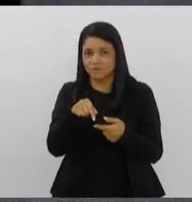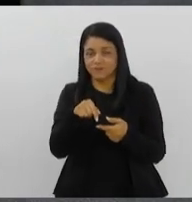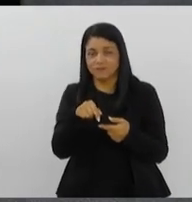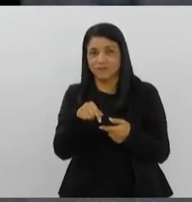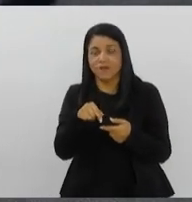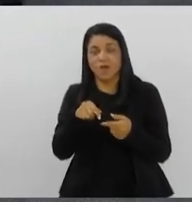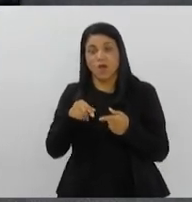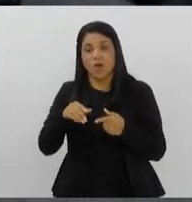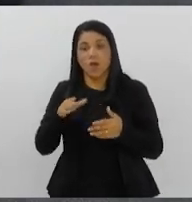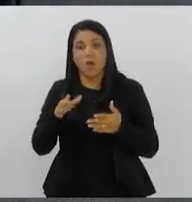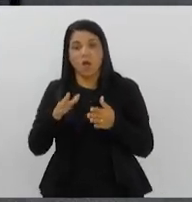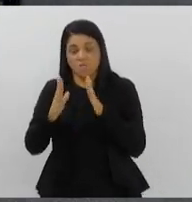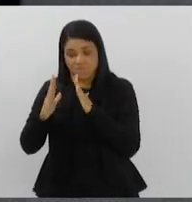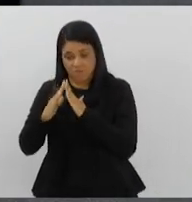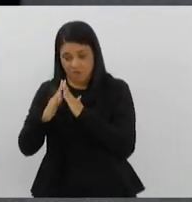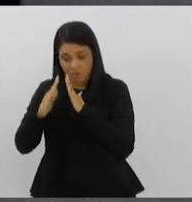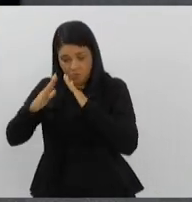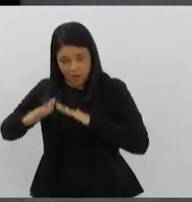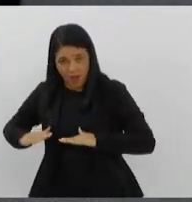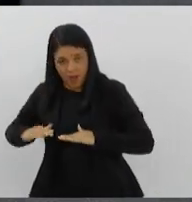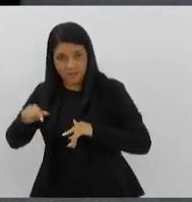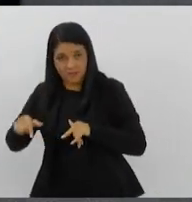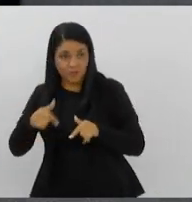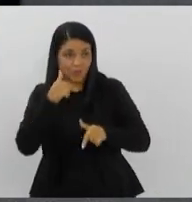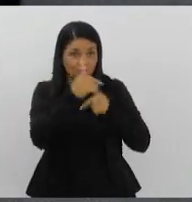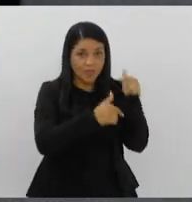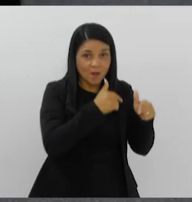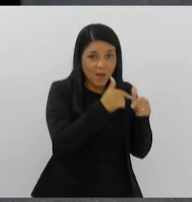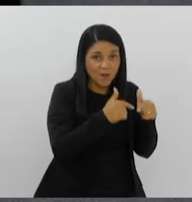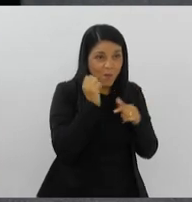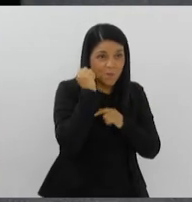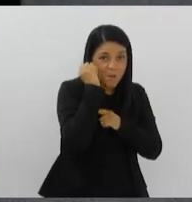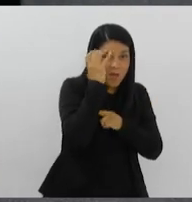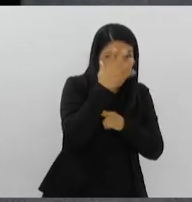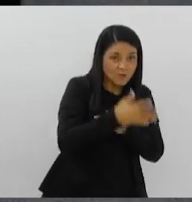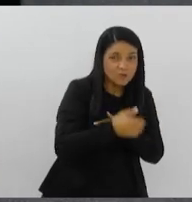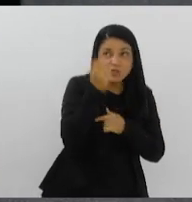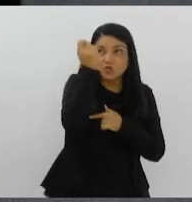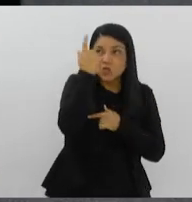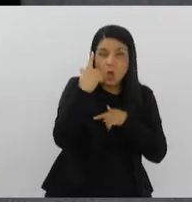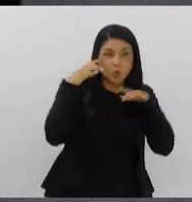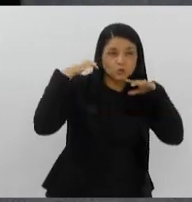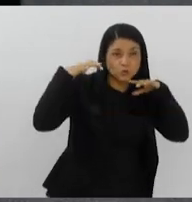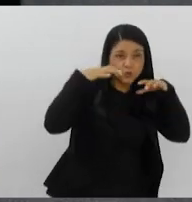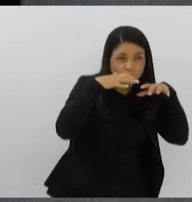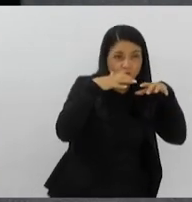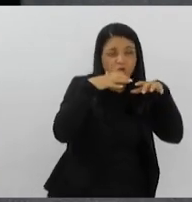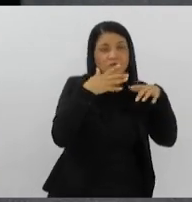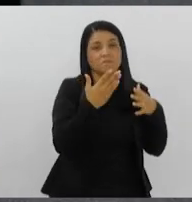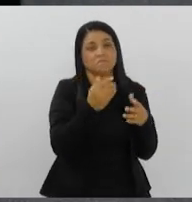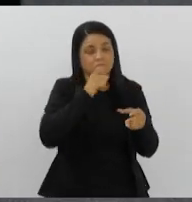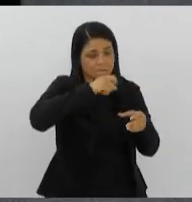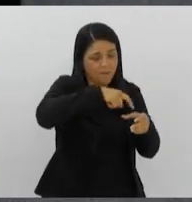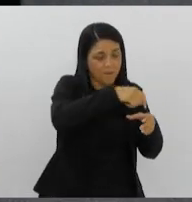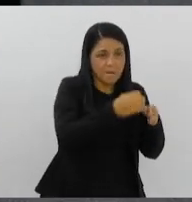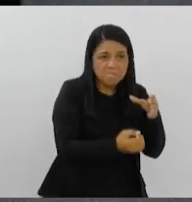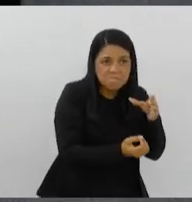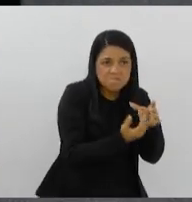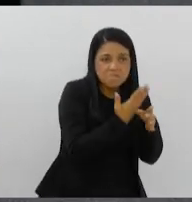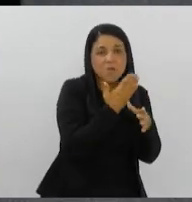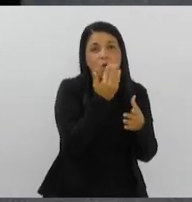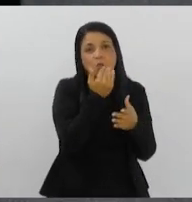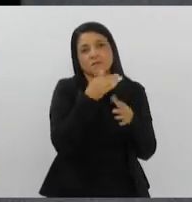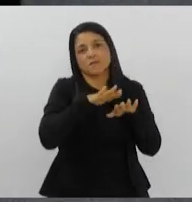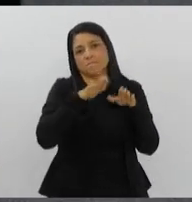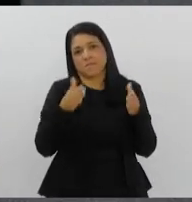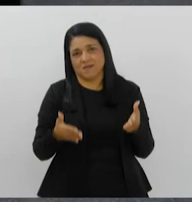na sua casa se isolando, era o trabalhador rural que madrugava com sol e com chuva para botar comida na nossa mesa. Então,